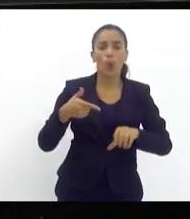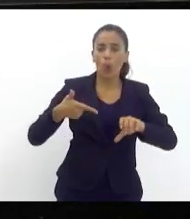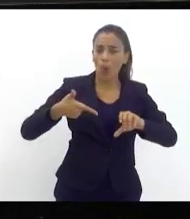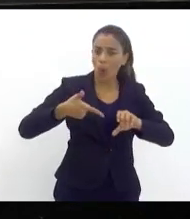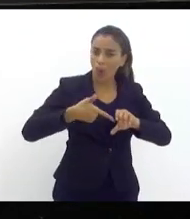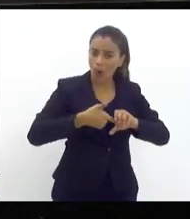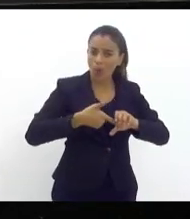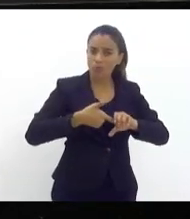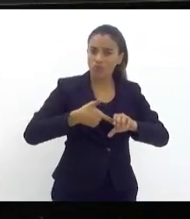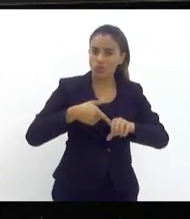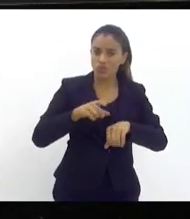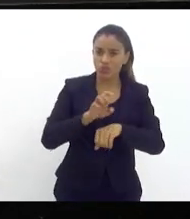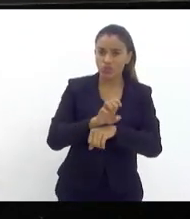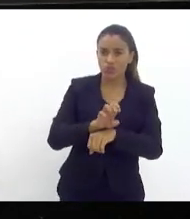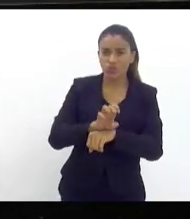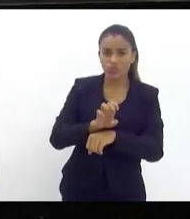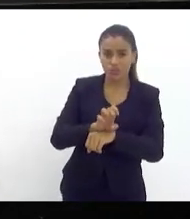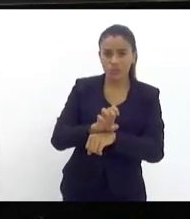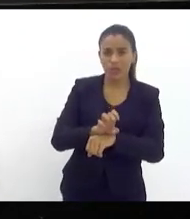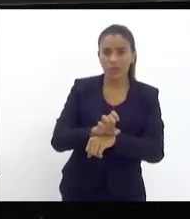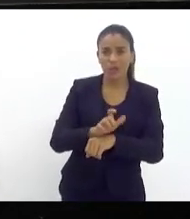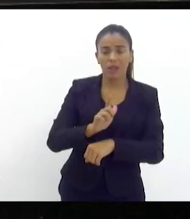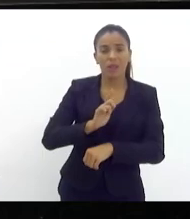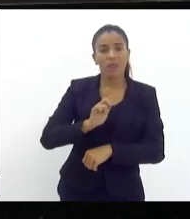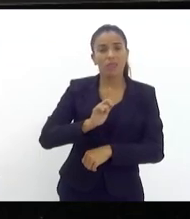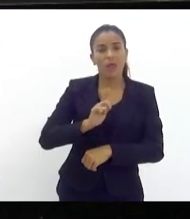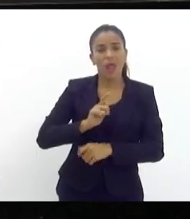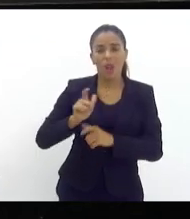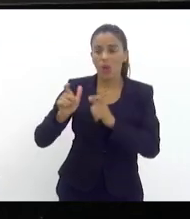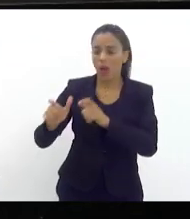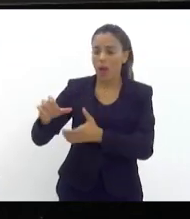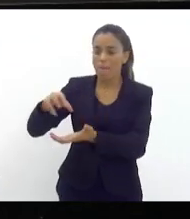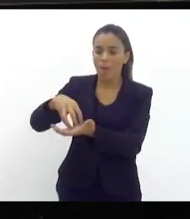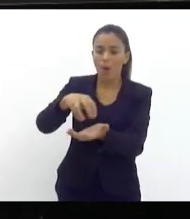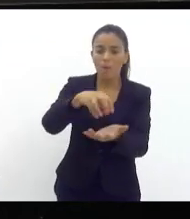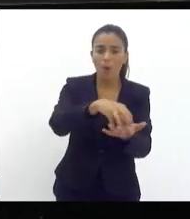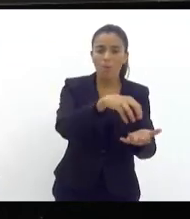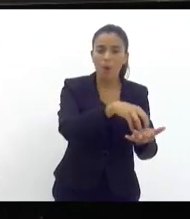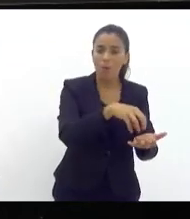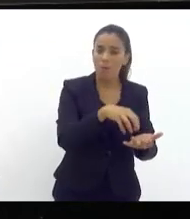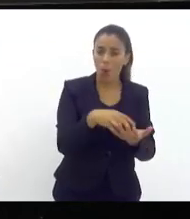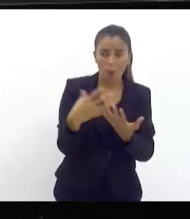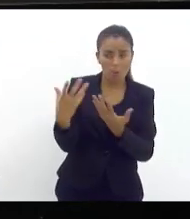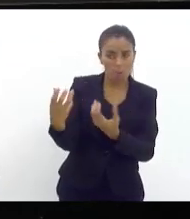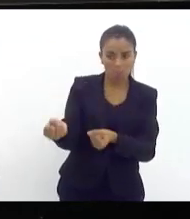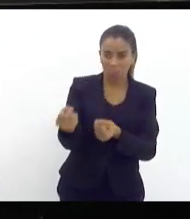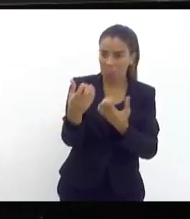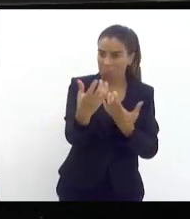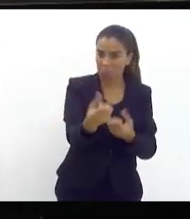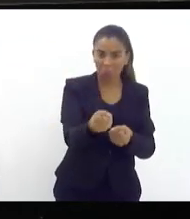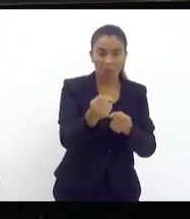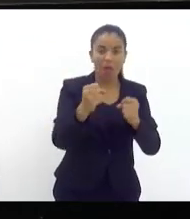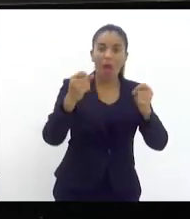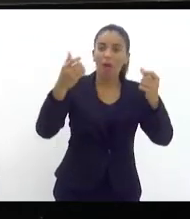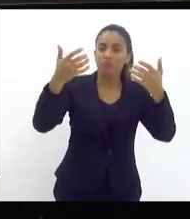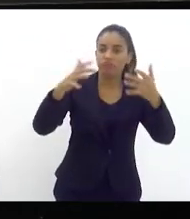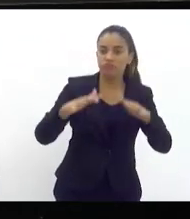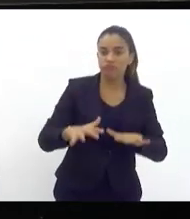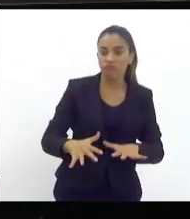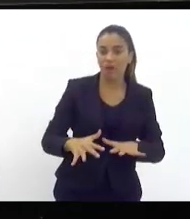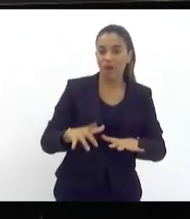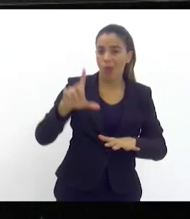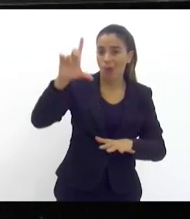em nosso estado tem postos de gasolina que não estão aderindo a diminuição